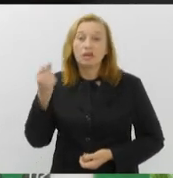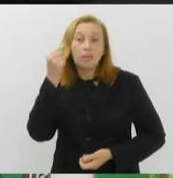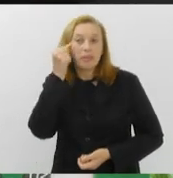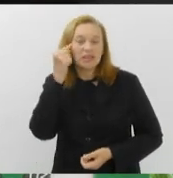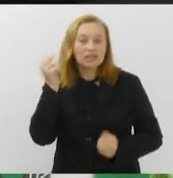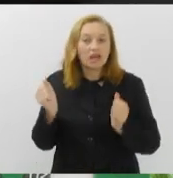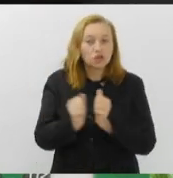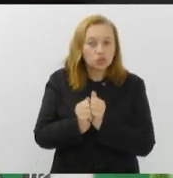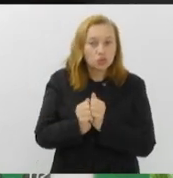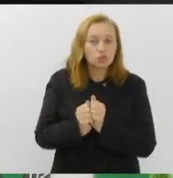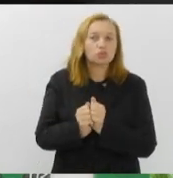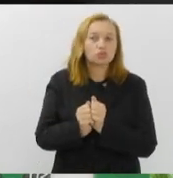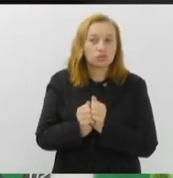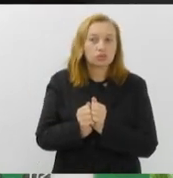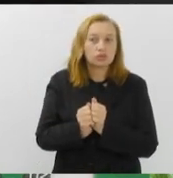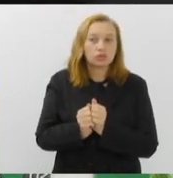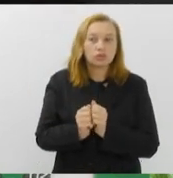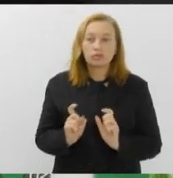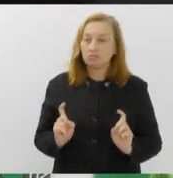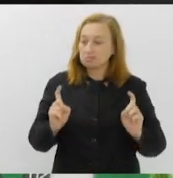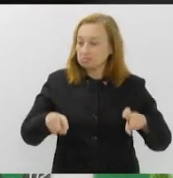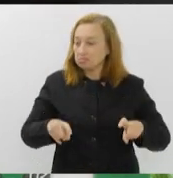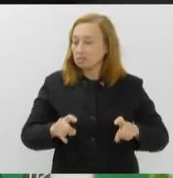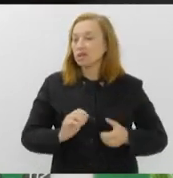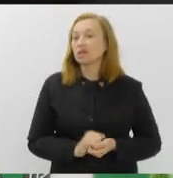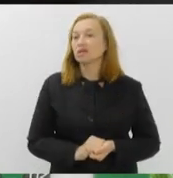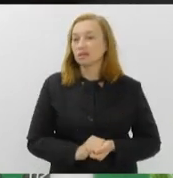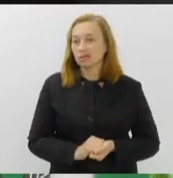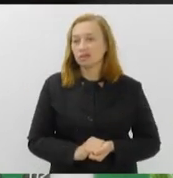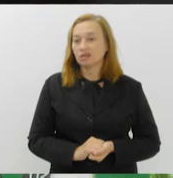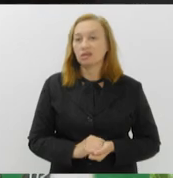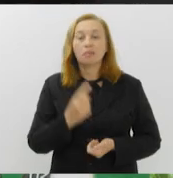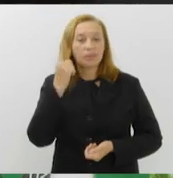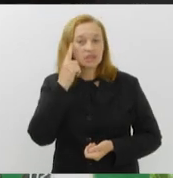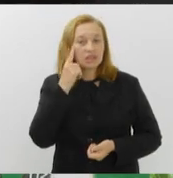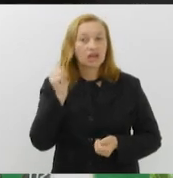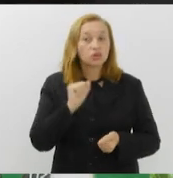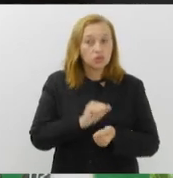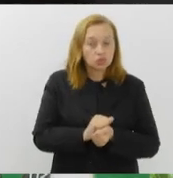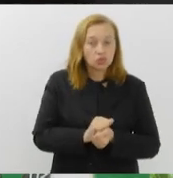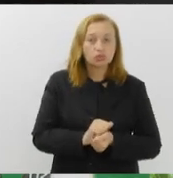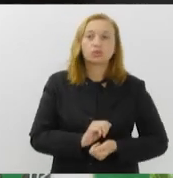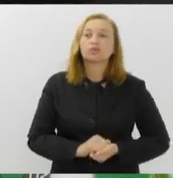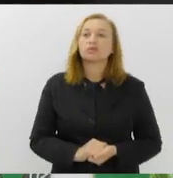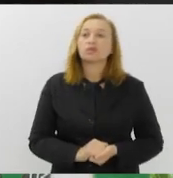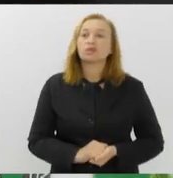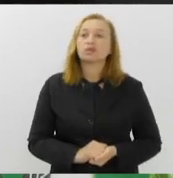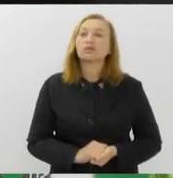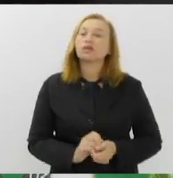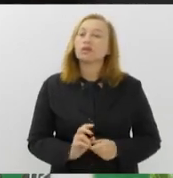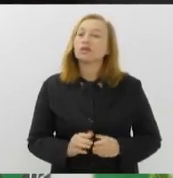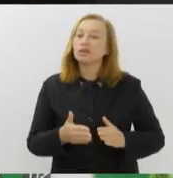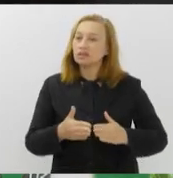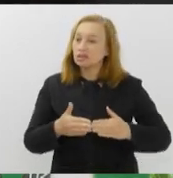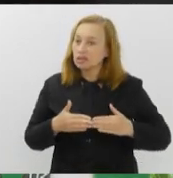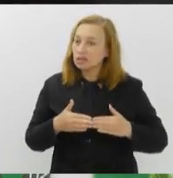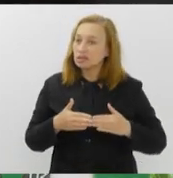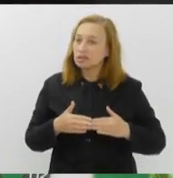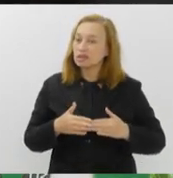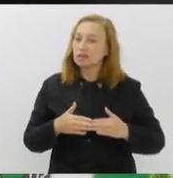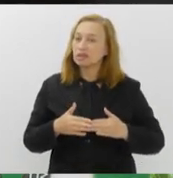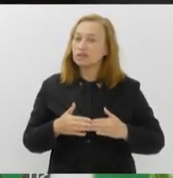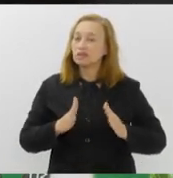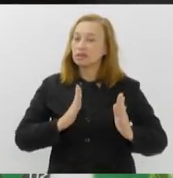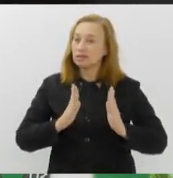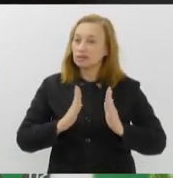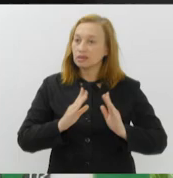junto, botar os nossos mandatas, as nossas mandatas para pensar juntas sobre essa licença maternidade, né? Para